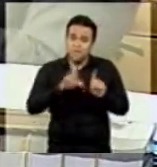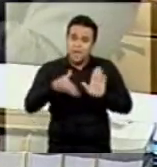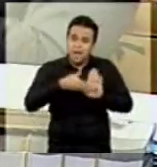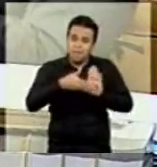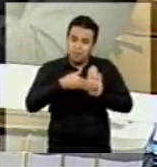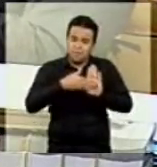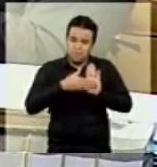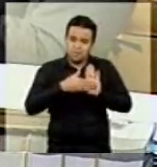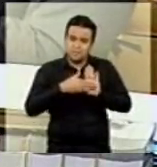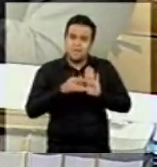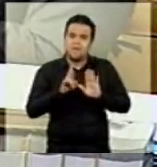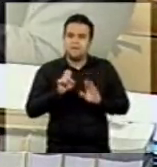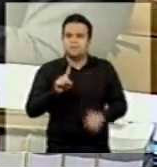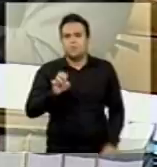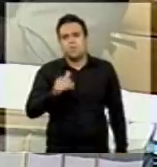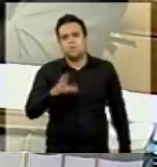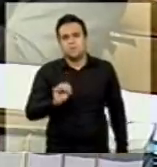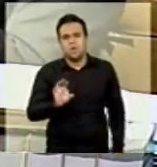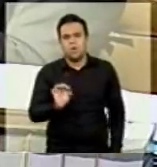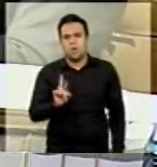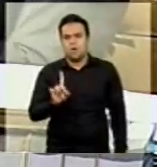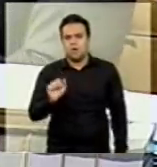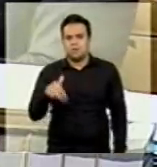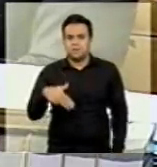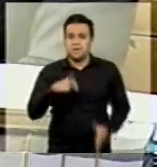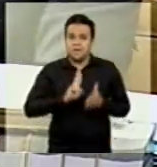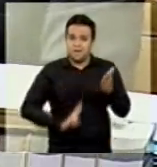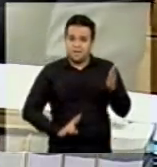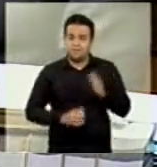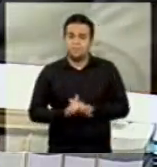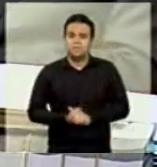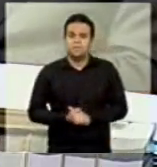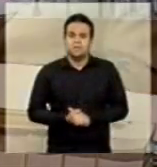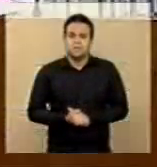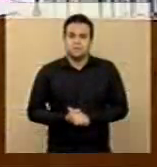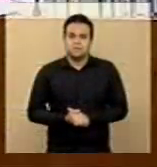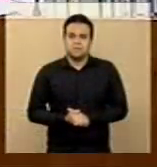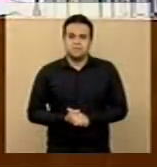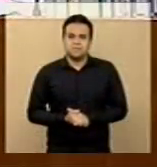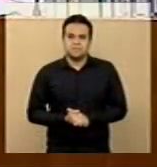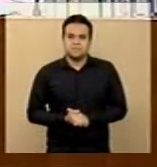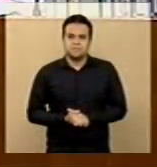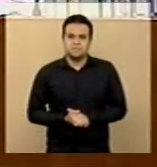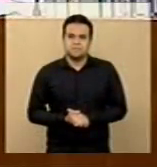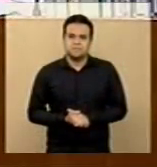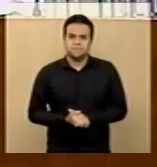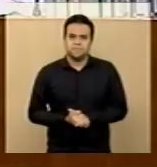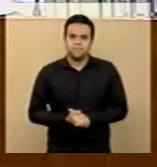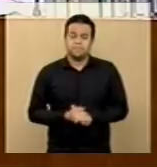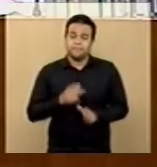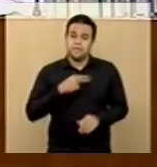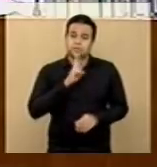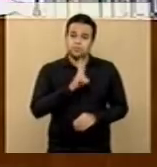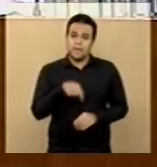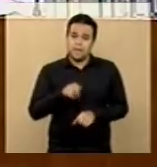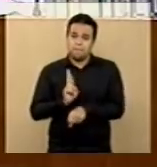de resolução da questão de ordem do eminente ministro relator. Pois não. Proclamo o resultado